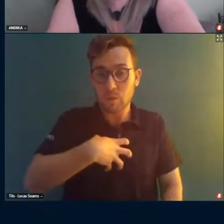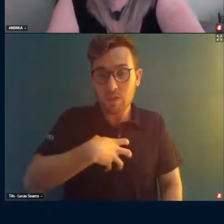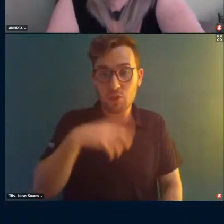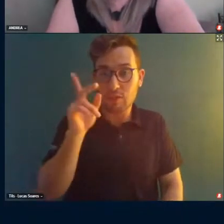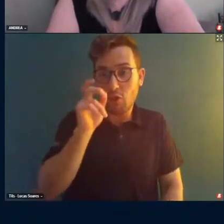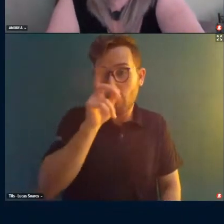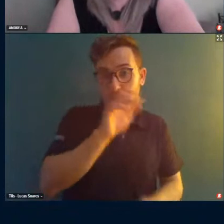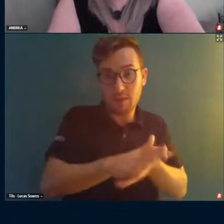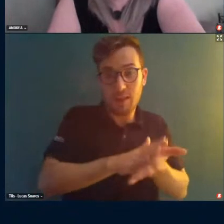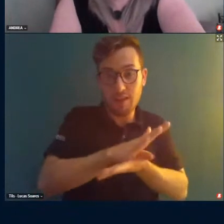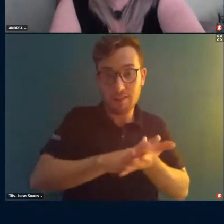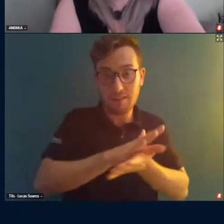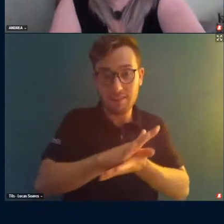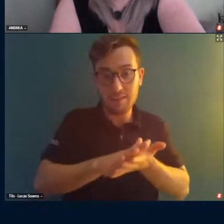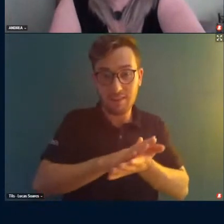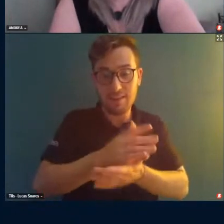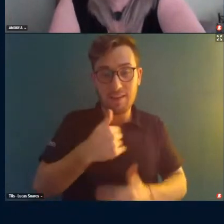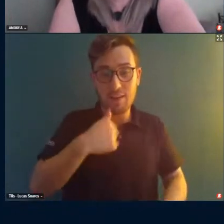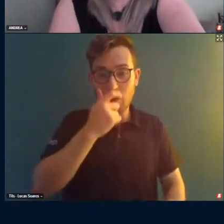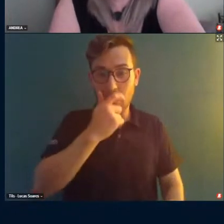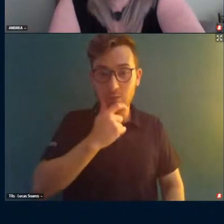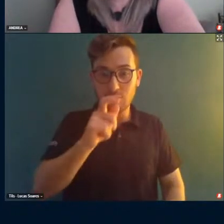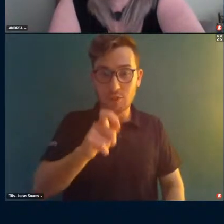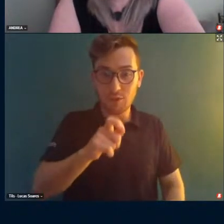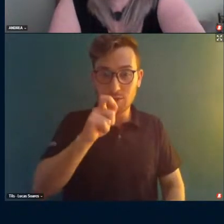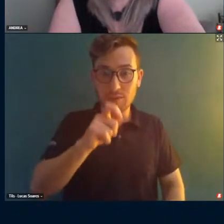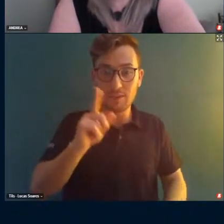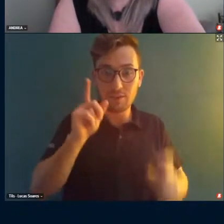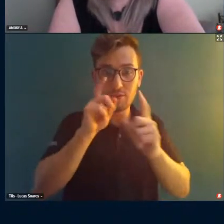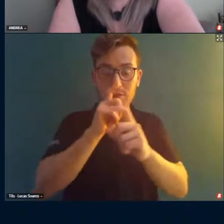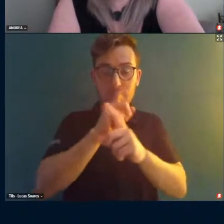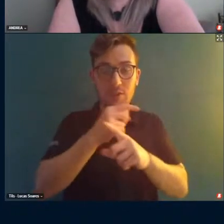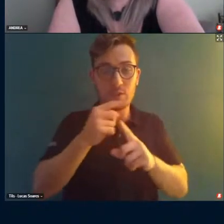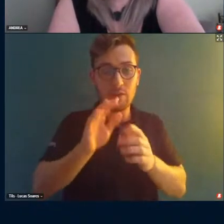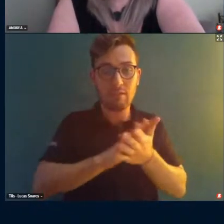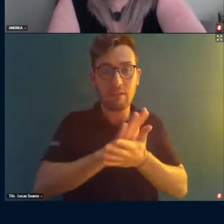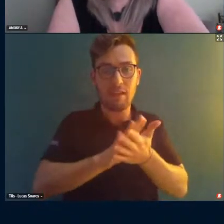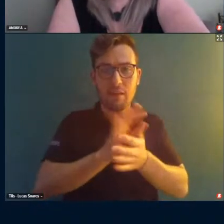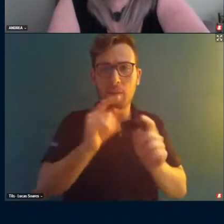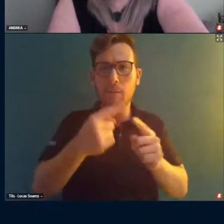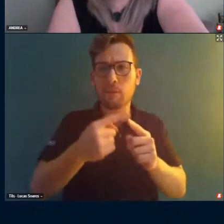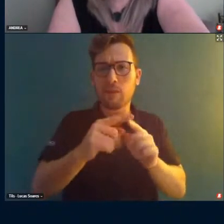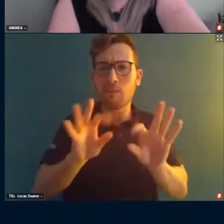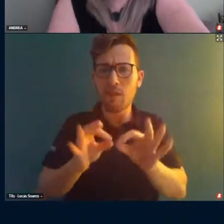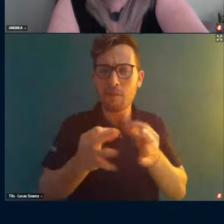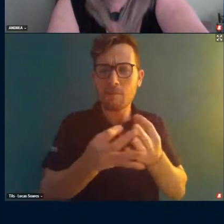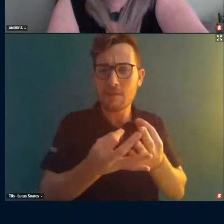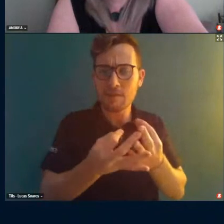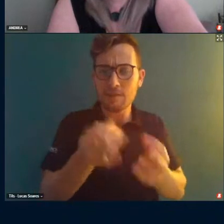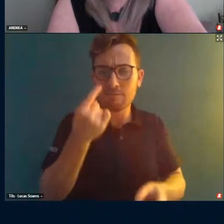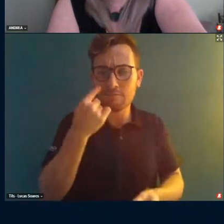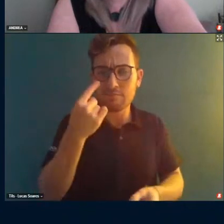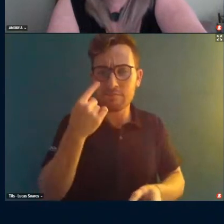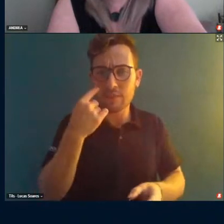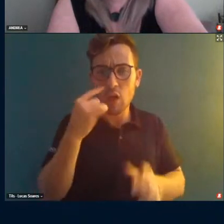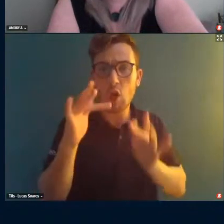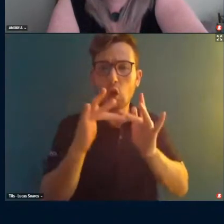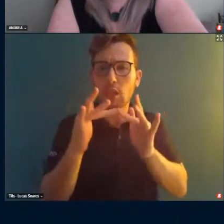dificuldade. No início, eu achei que nós teríamos dificuldade porque a família optou em manter o contato por